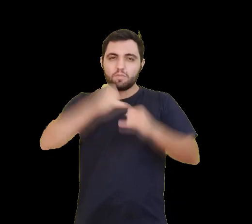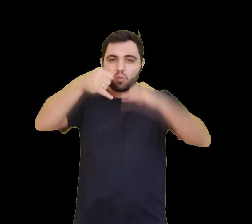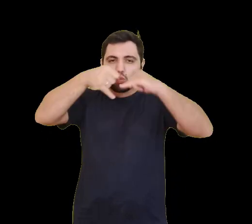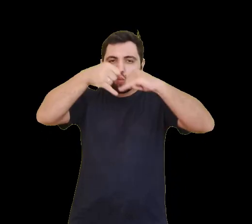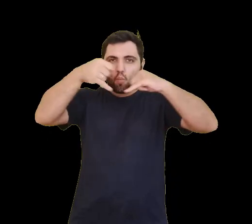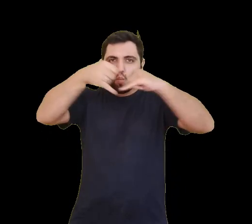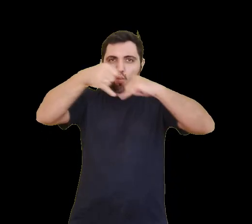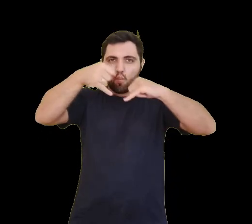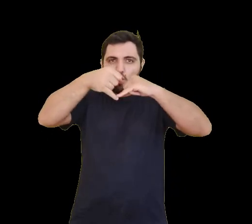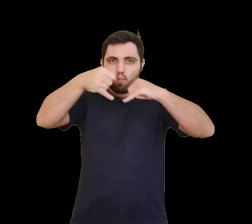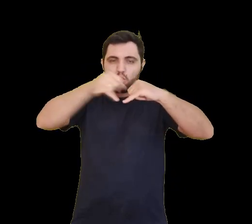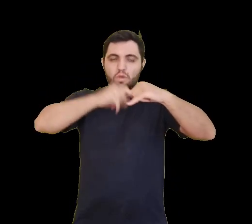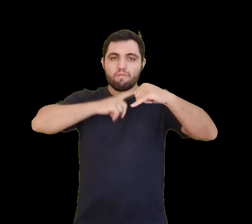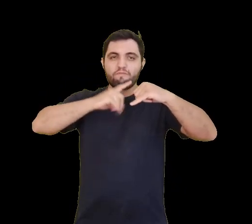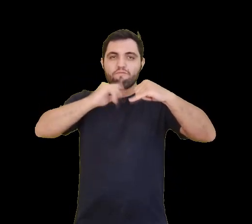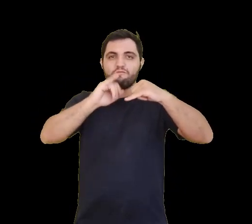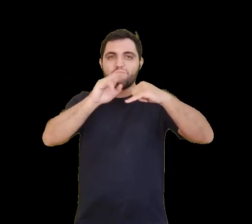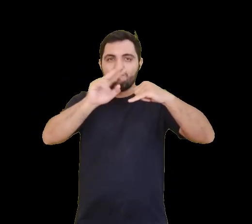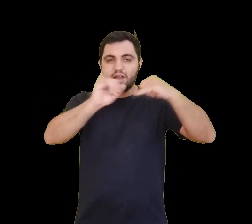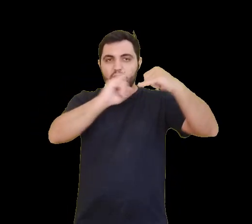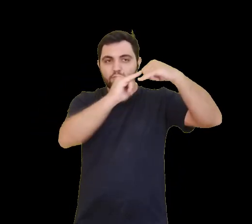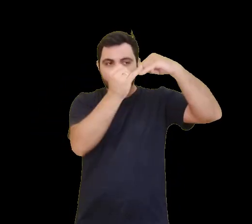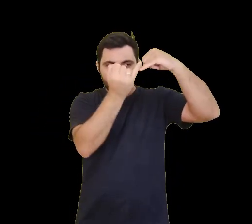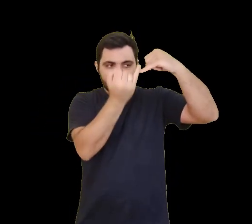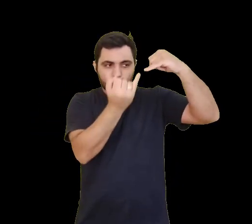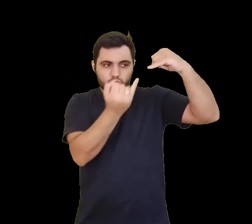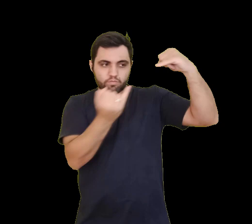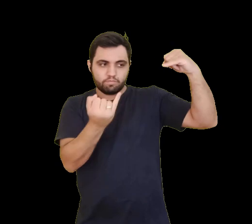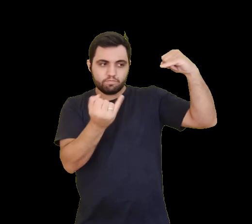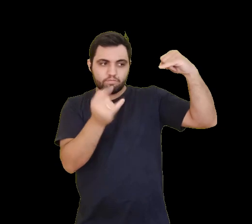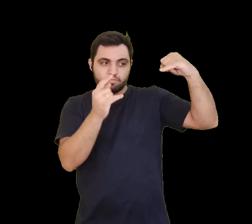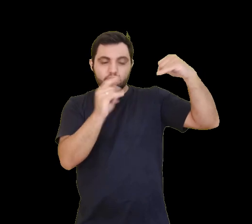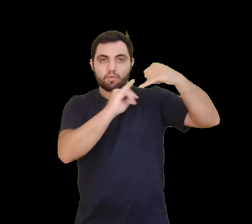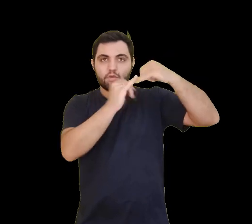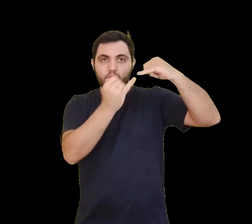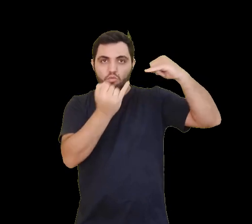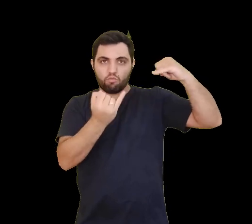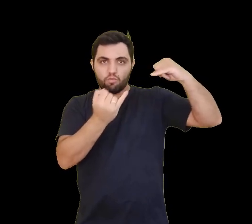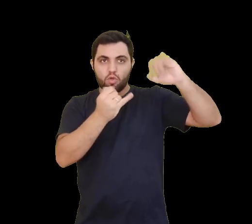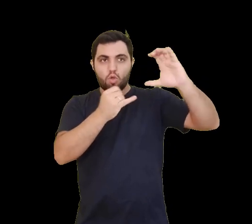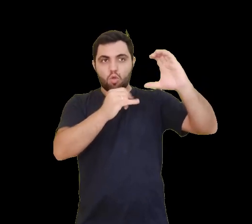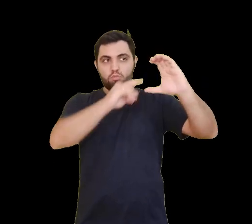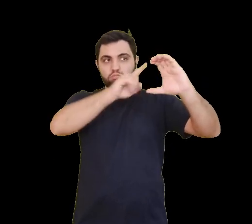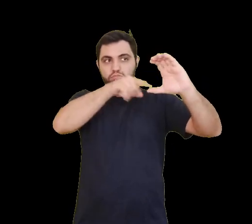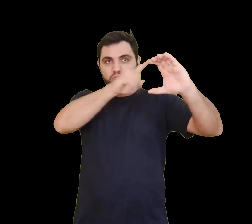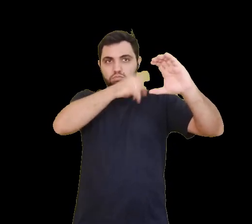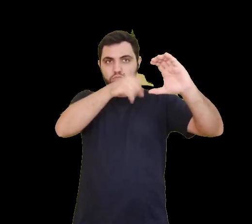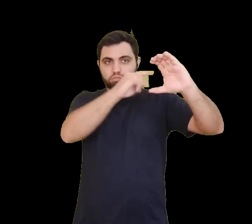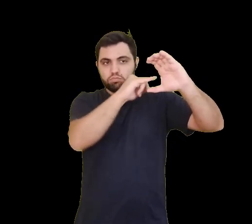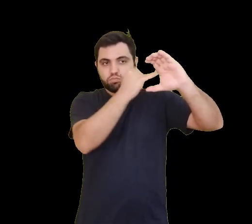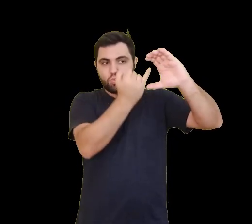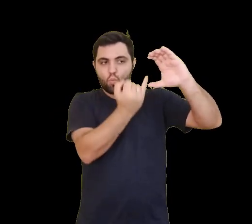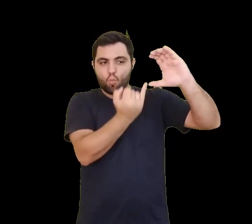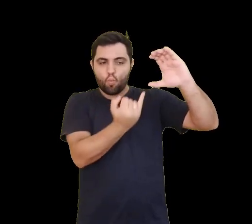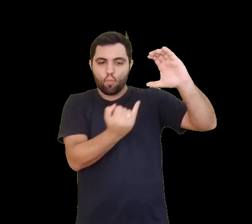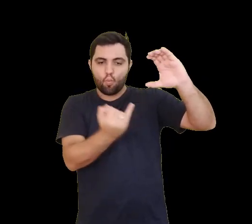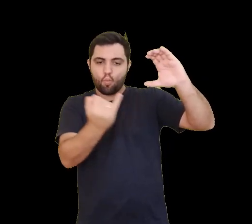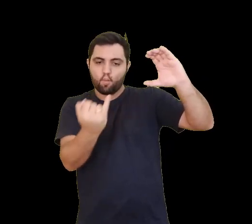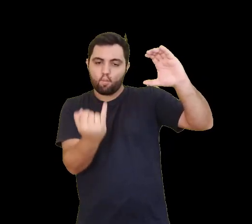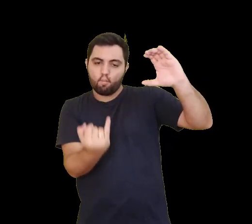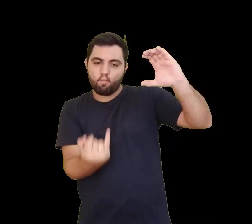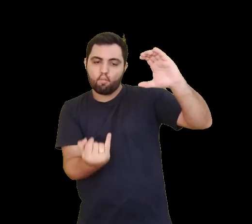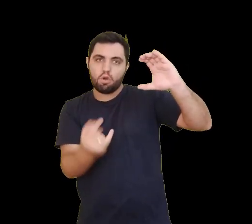onde sai o filamento, que é esse material aqui, ó. Esse material ele entra por